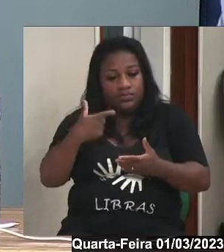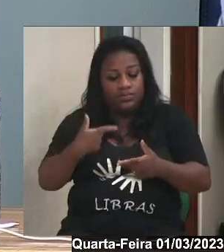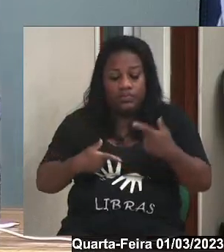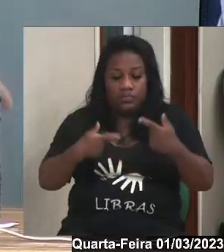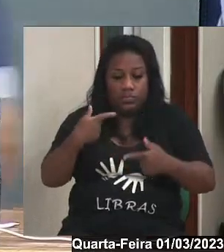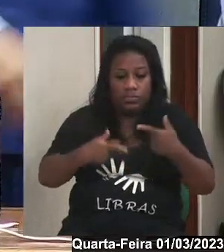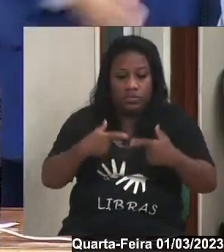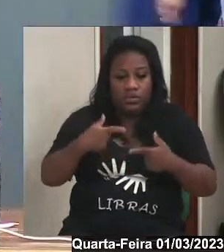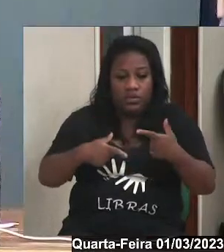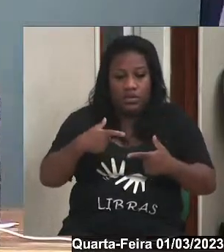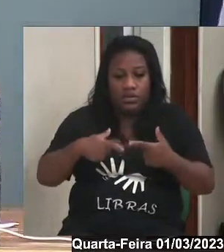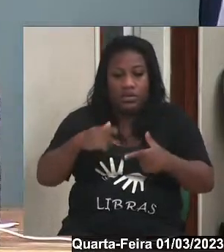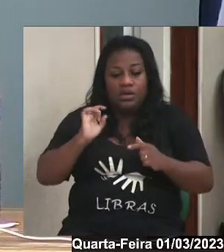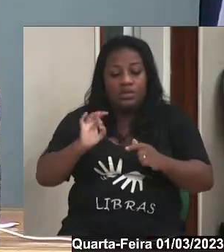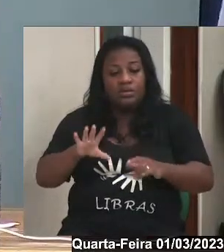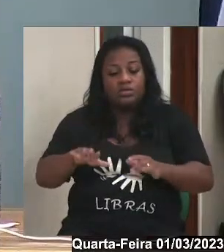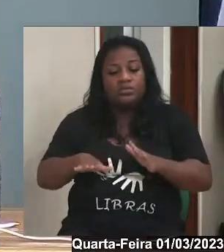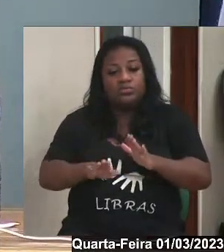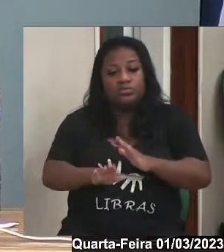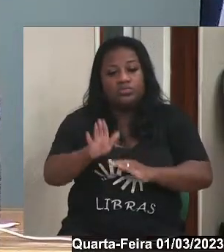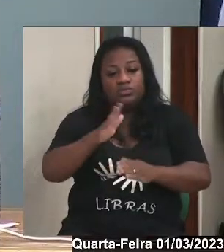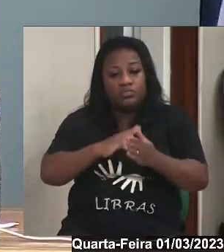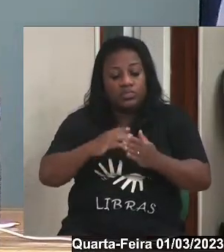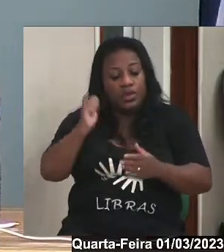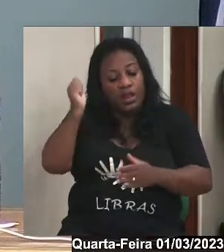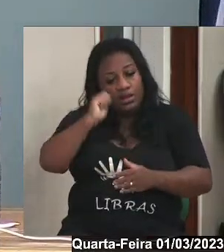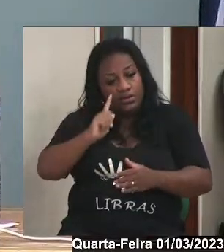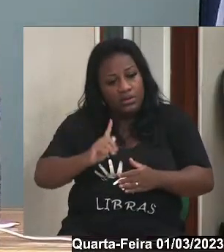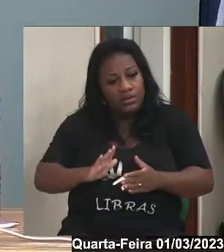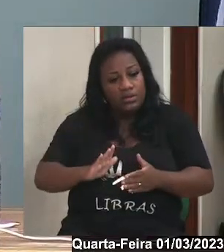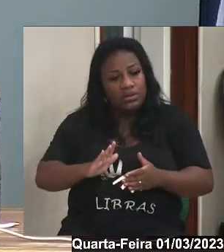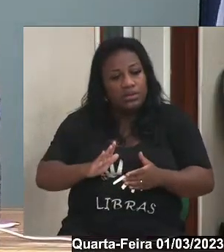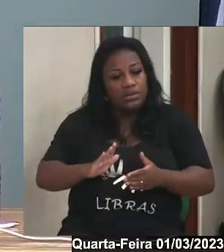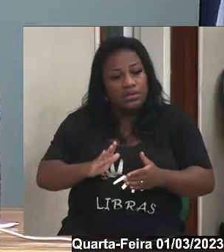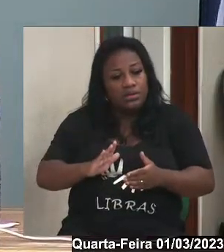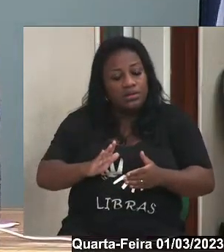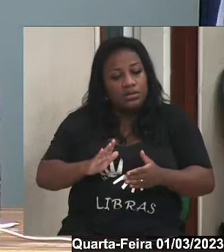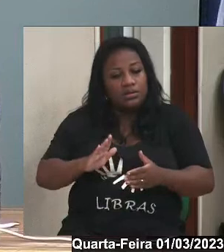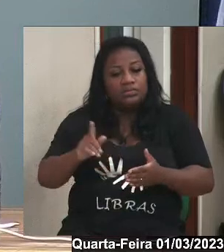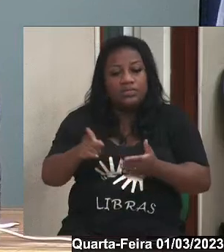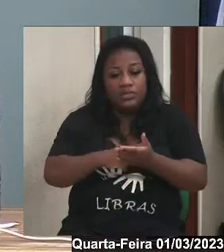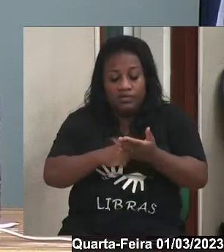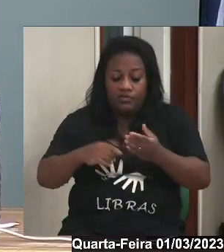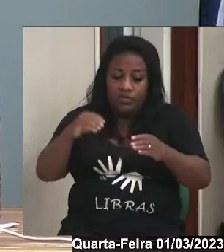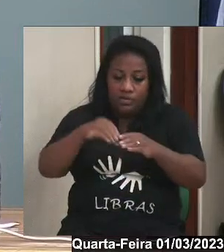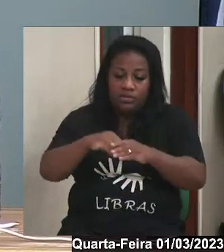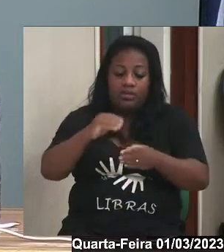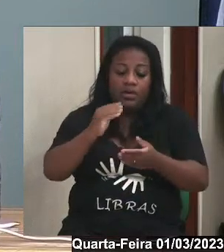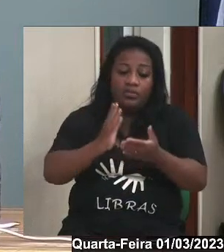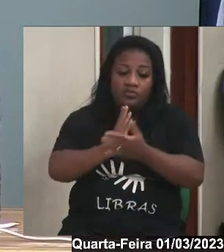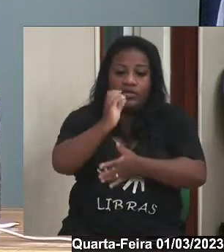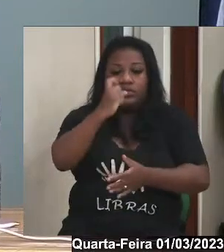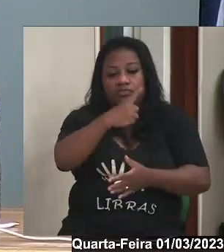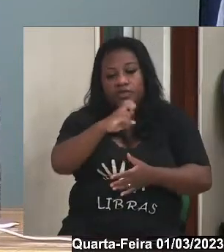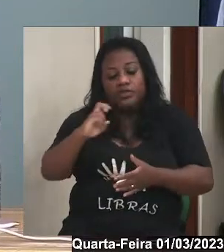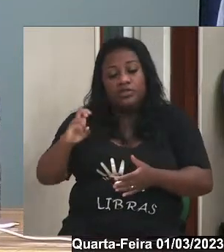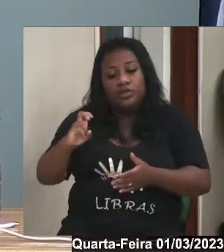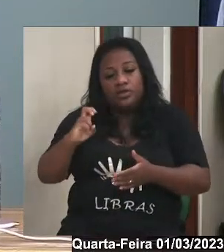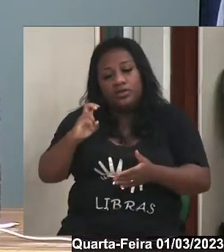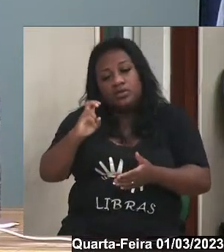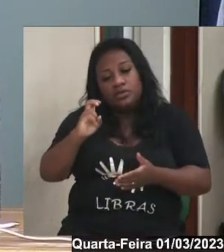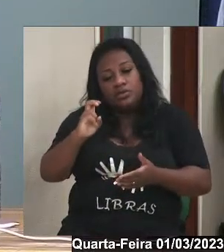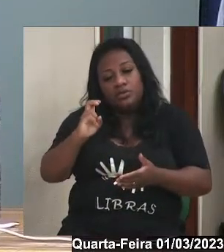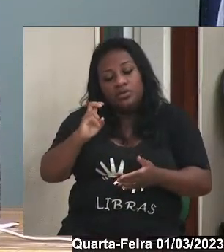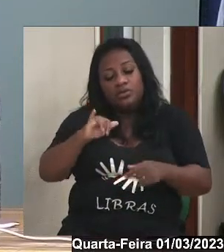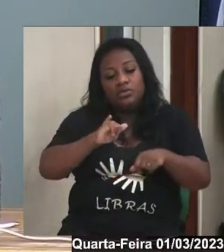Em discussão, usou as palavras do vereador Flávio Pereira Lima, Alexandre Campos Silva e Leandro de Souza. Em votação, aprovado por 15 votos favoráveis e ausência do vereador